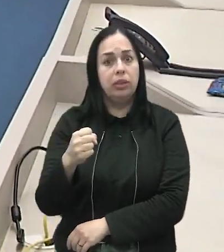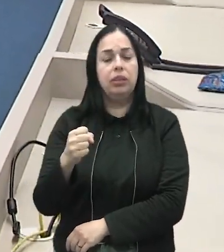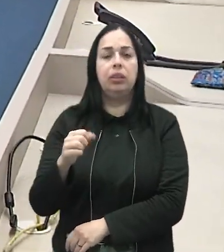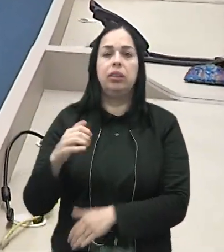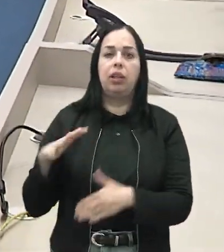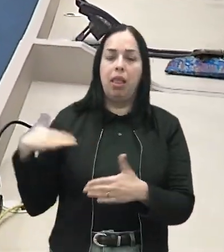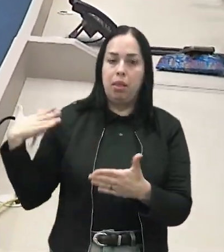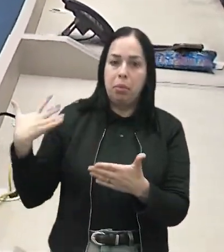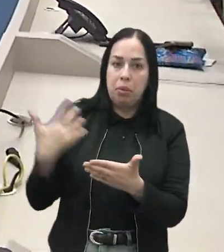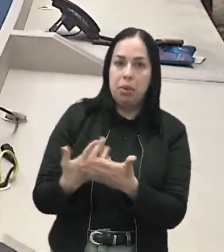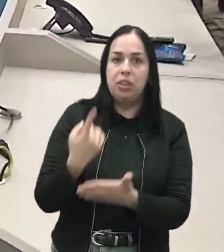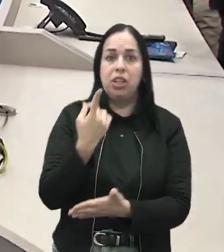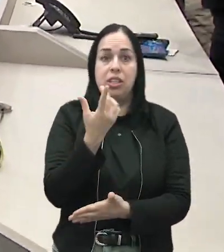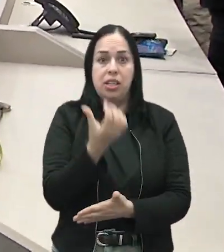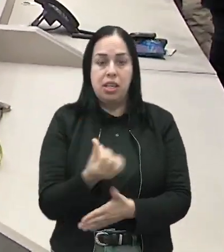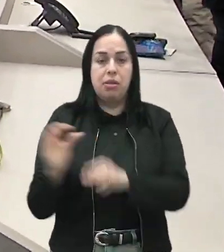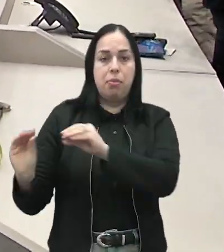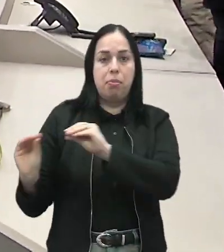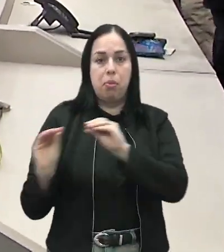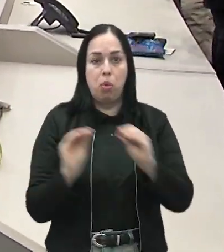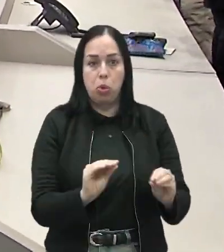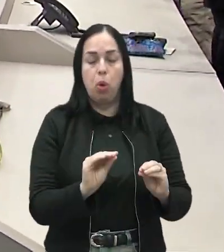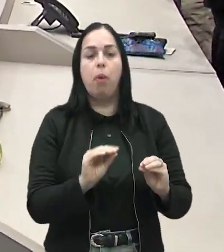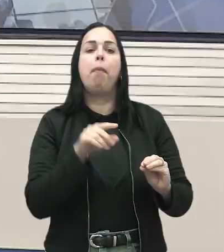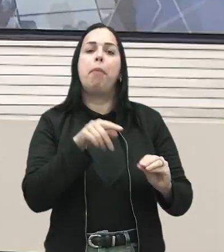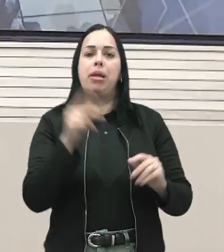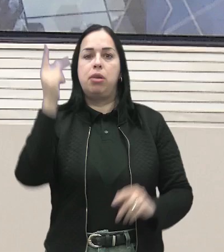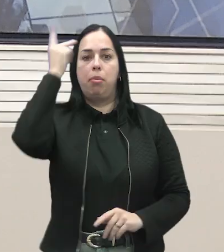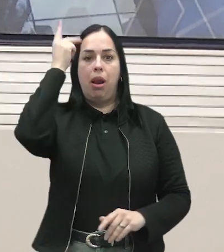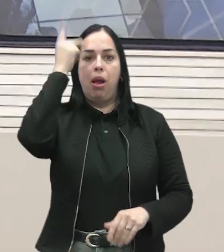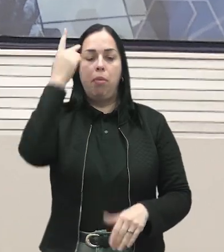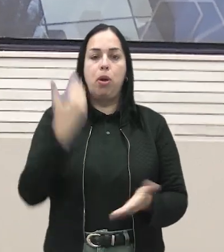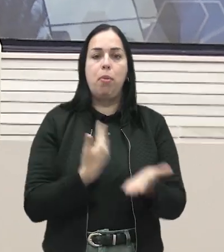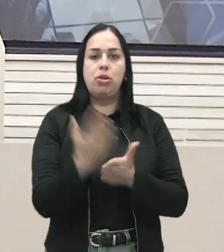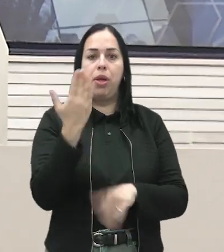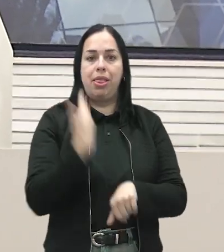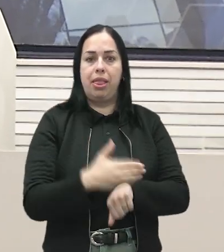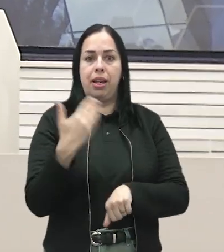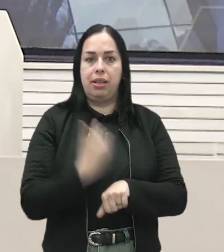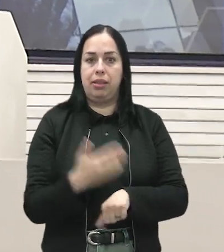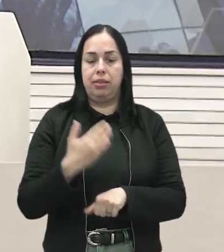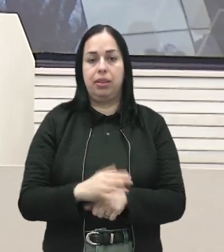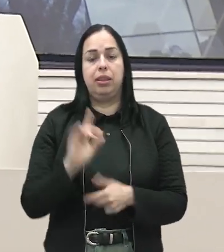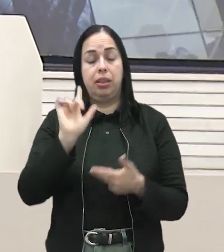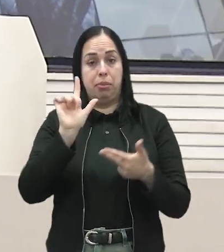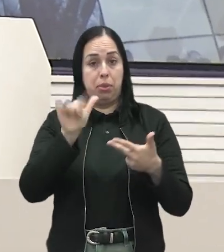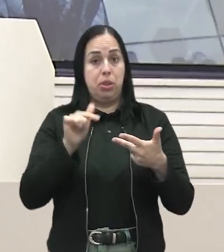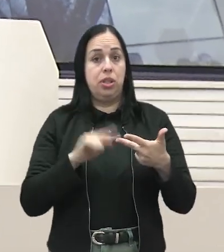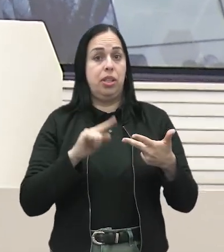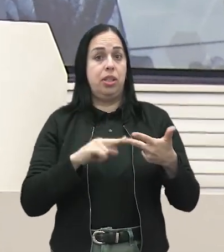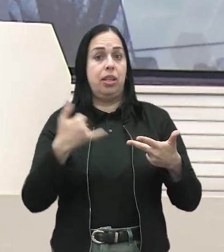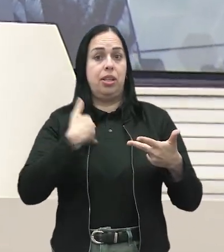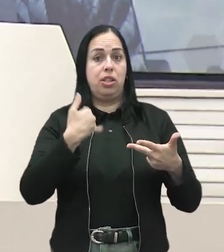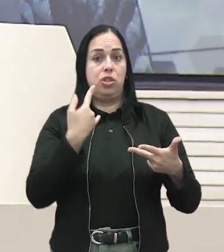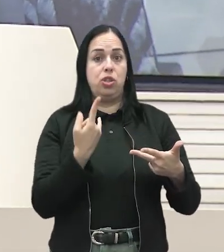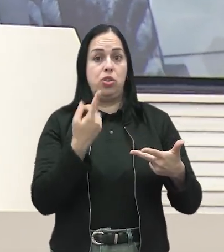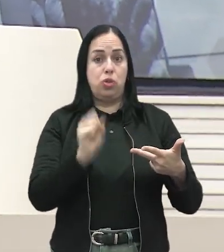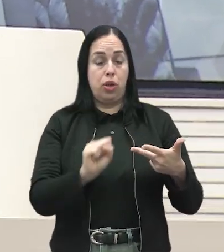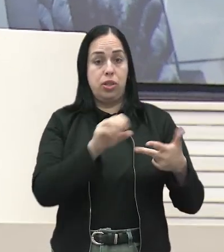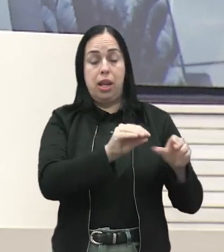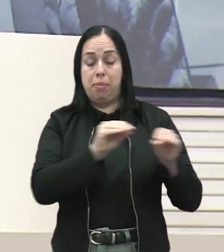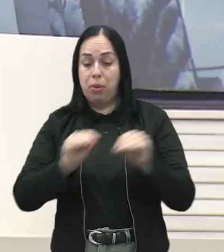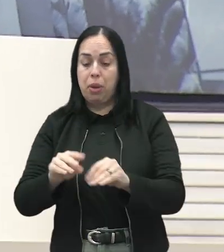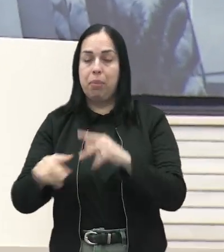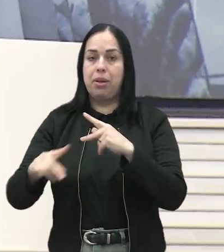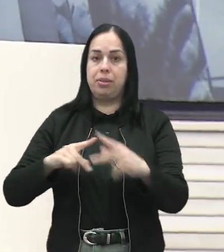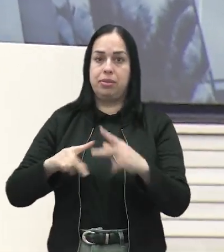Aos 16, se mudou para treinar em São Paulo. 2 anos depois, aos 18, já estava em São José